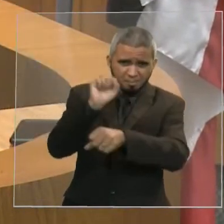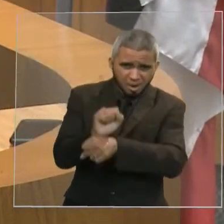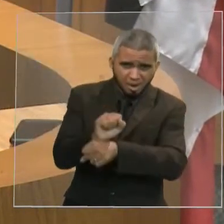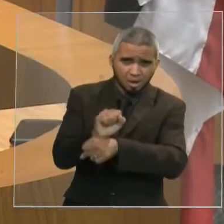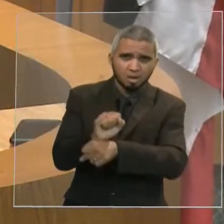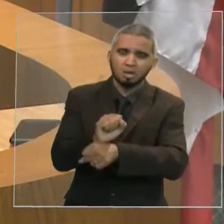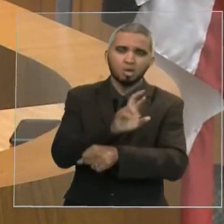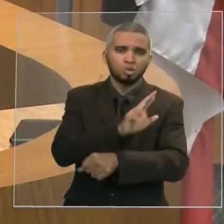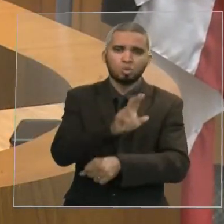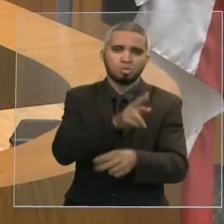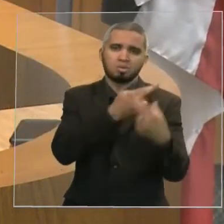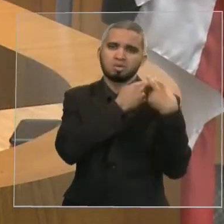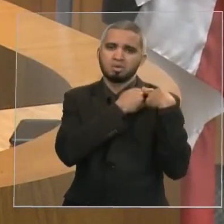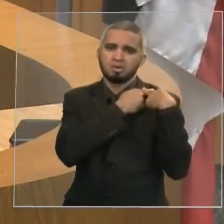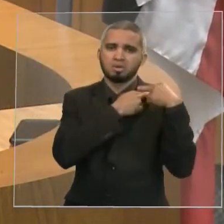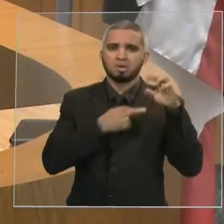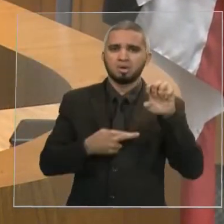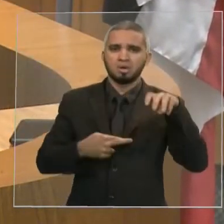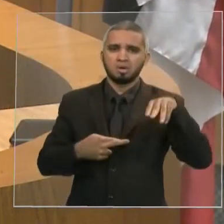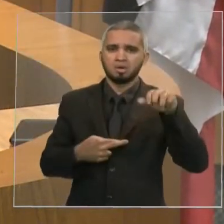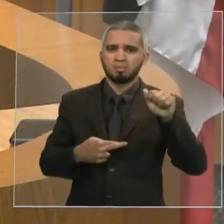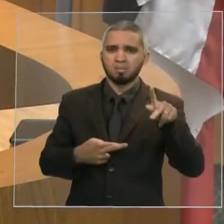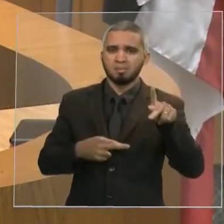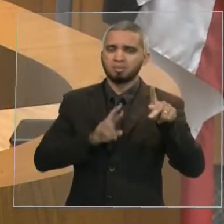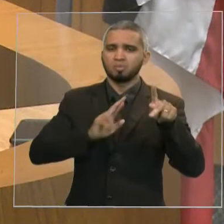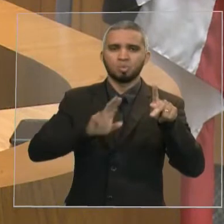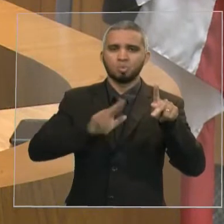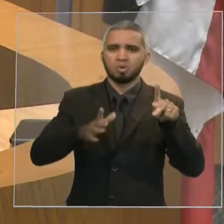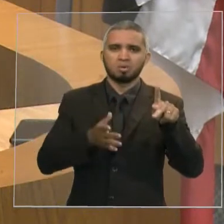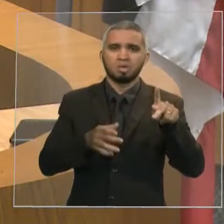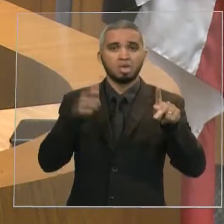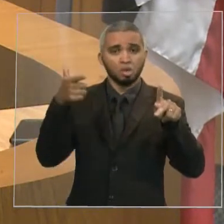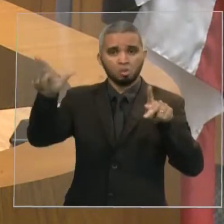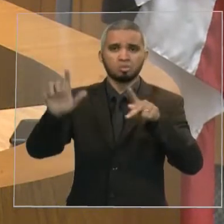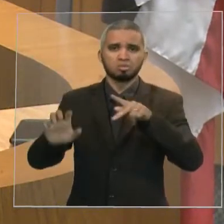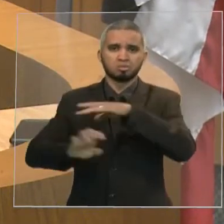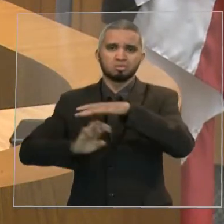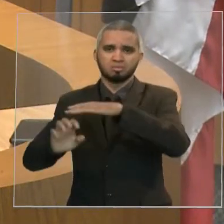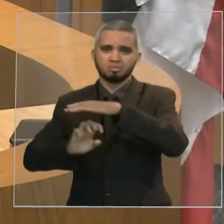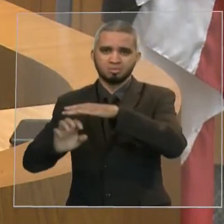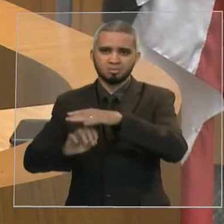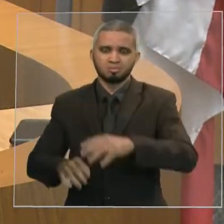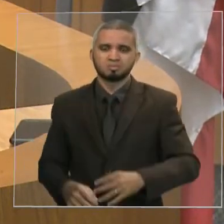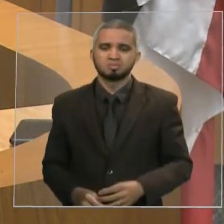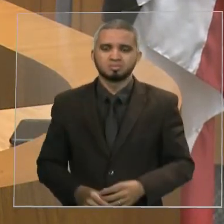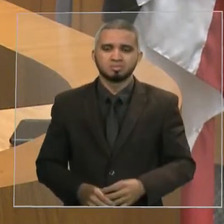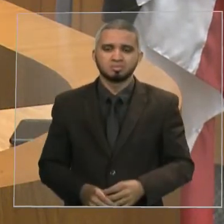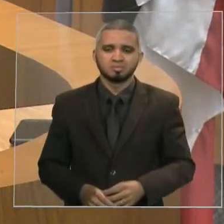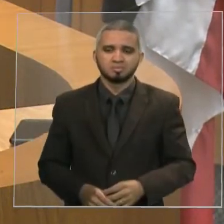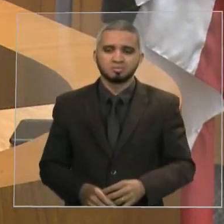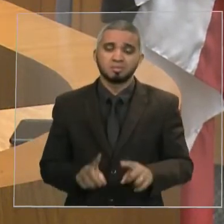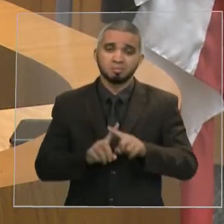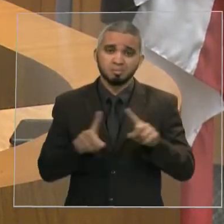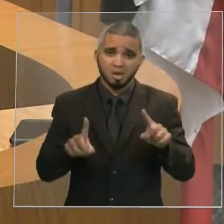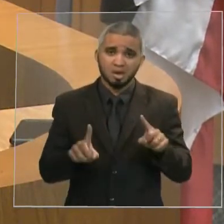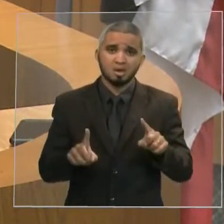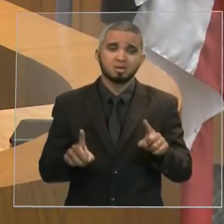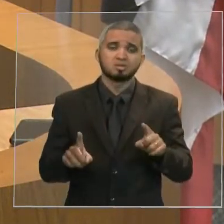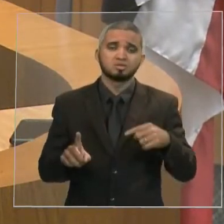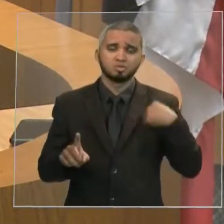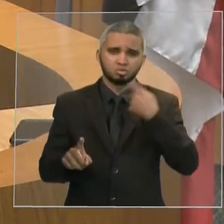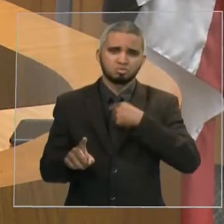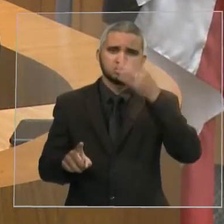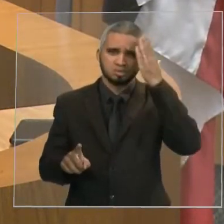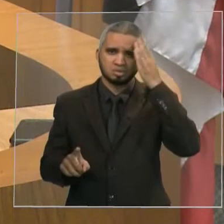a gestão da EMAP. Agora, é sabido por todos nós que, mesmo não tendo